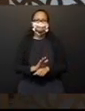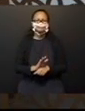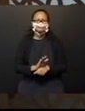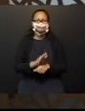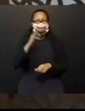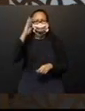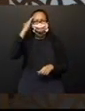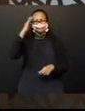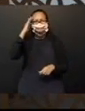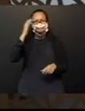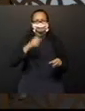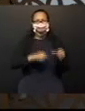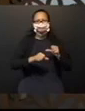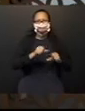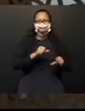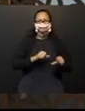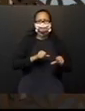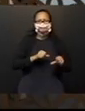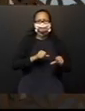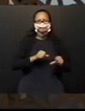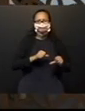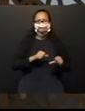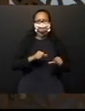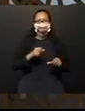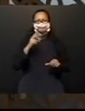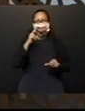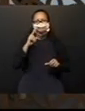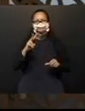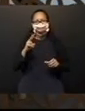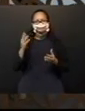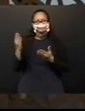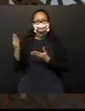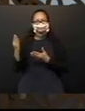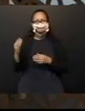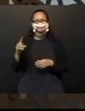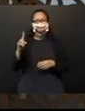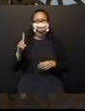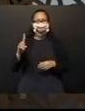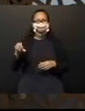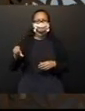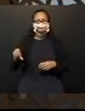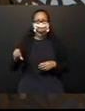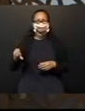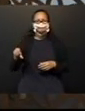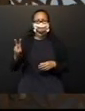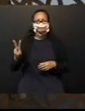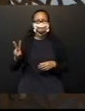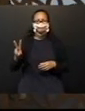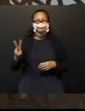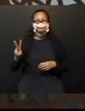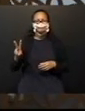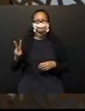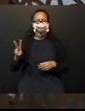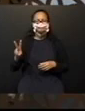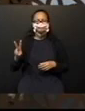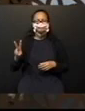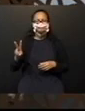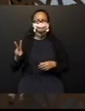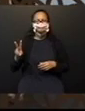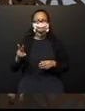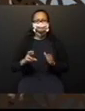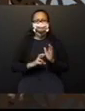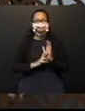trocas. Olha lá a primeira parcelinha, que é a 192. O número 192